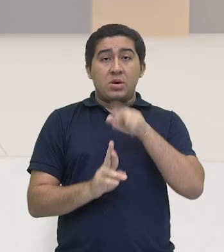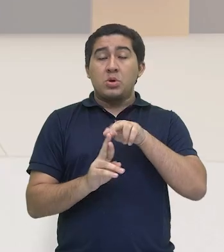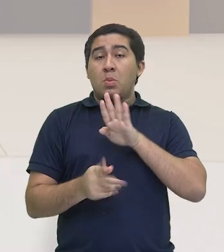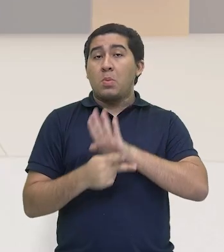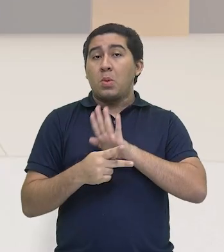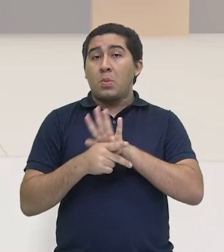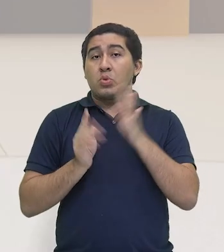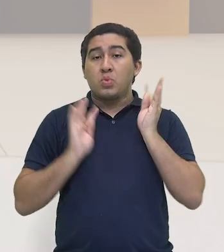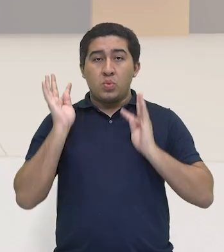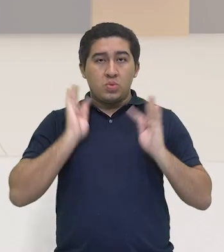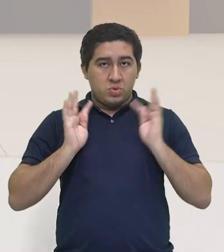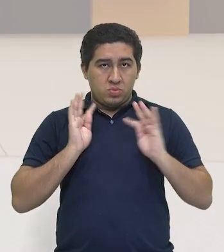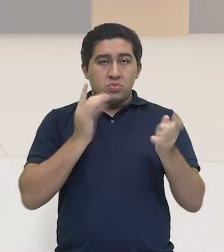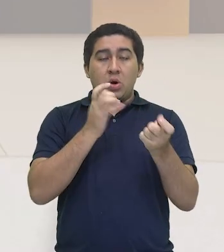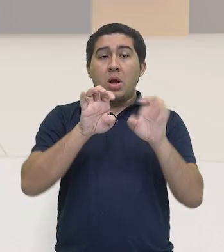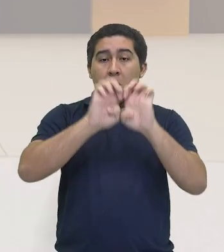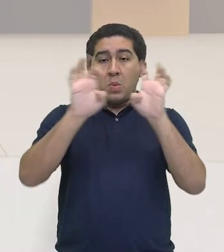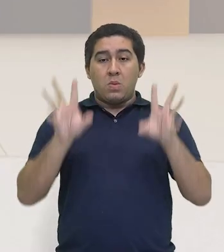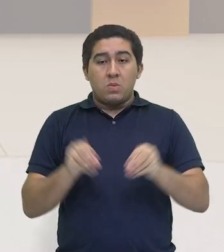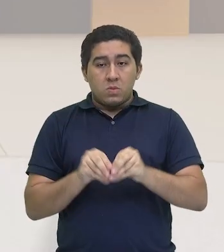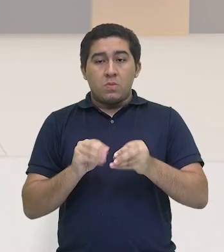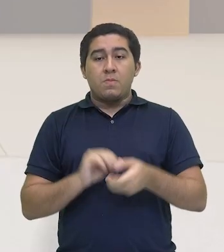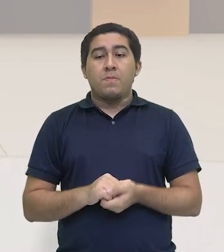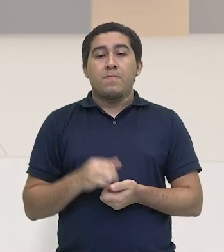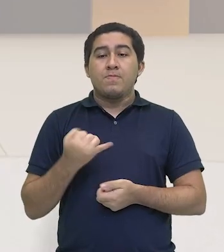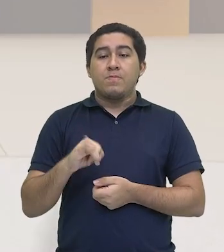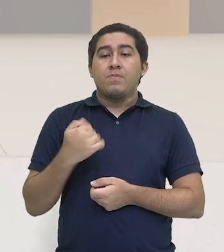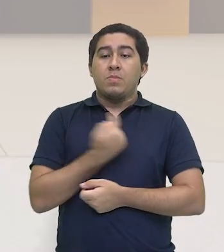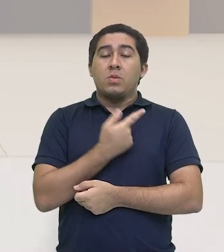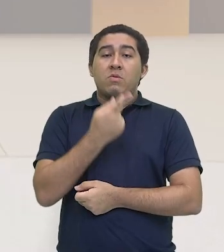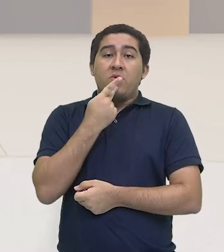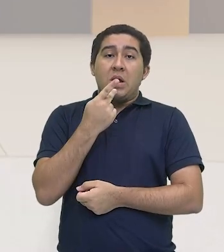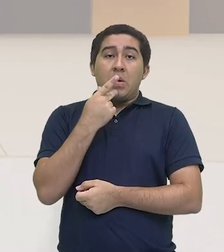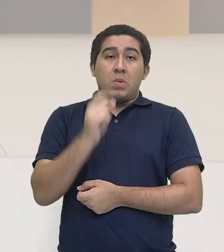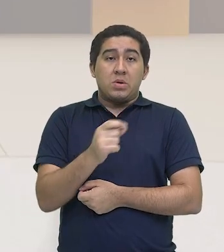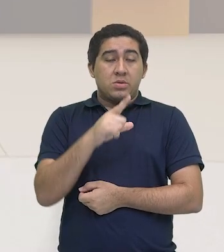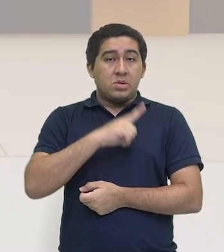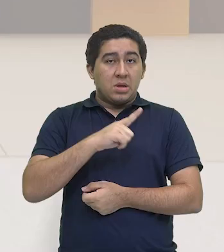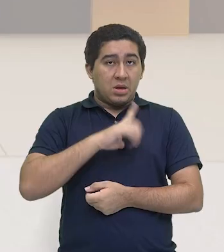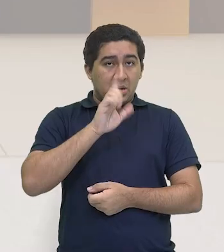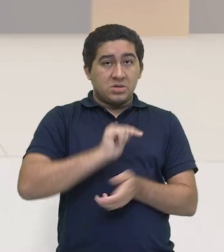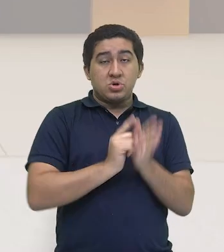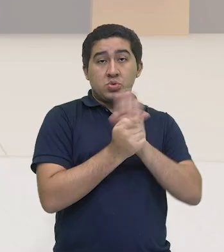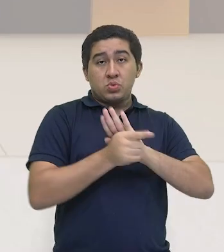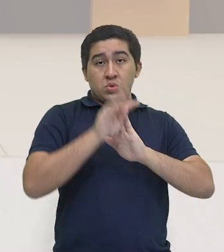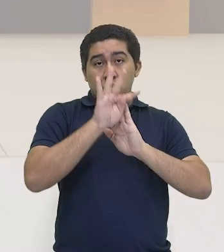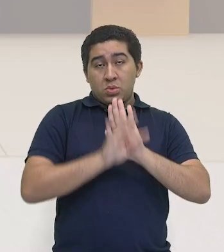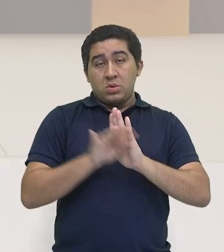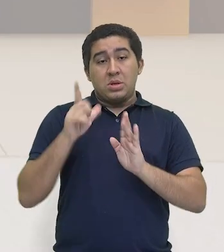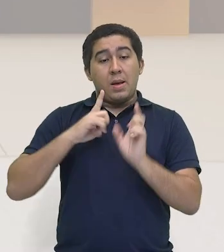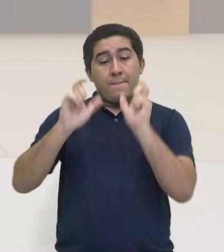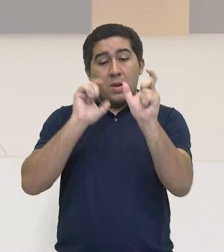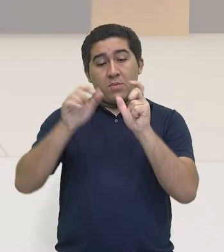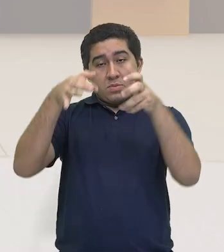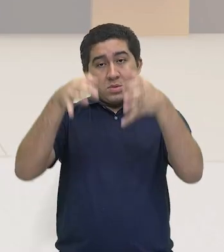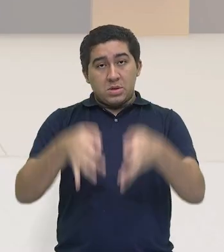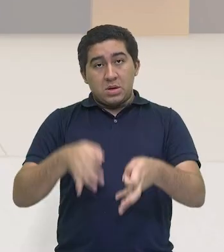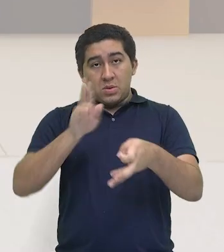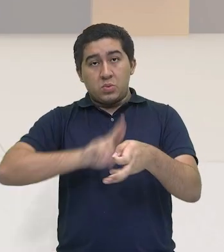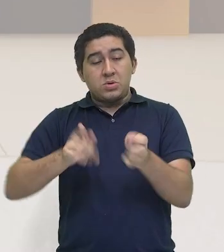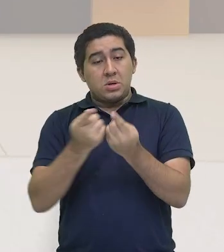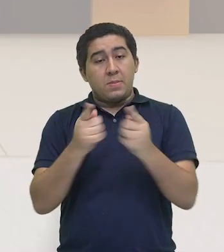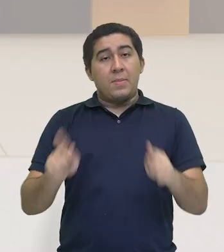turismo ecológico. E quando a gente vai falar de documentários, a gente coloca o termo mais técnico, como eu disse, e aí na hora de fazer